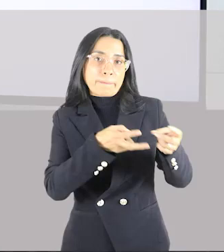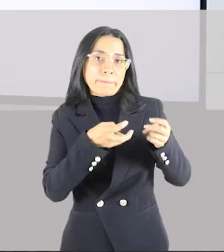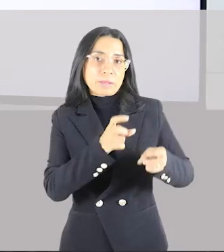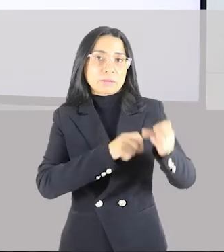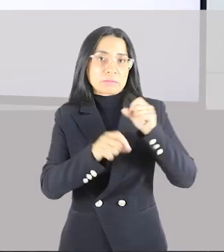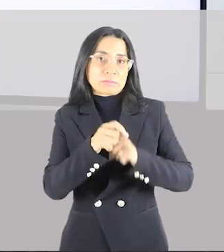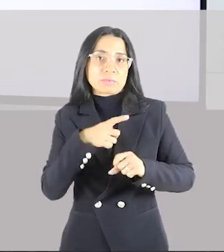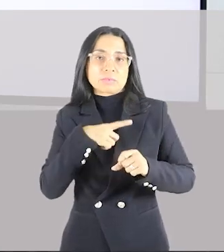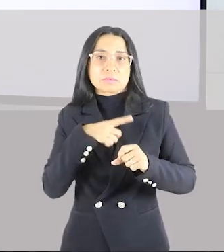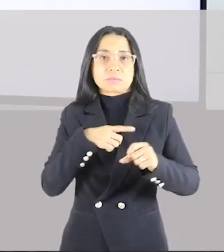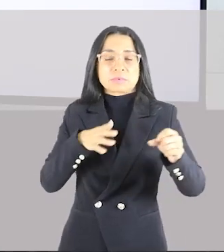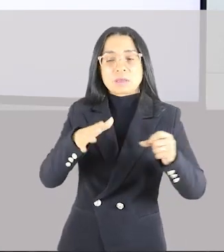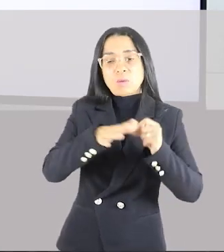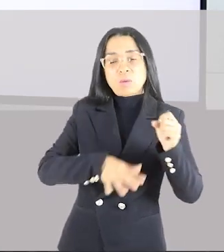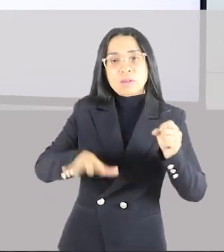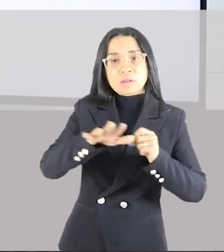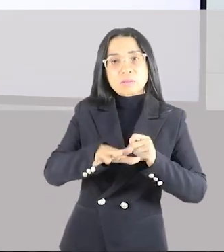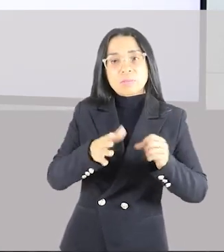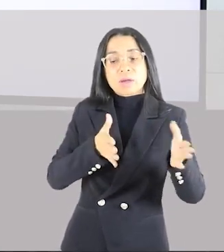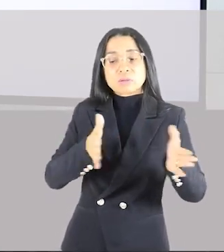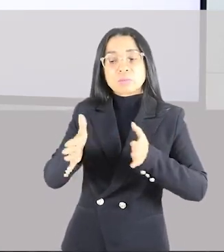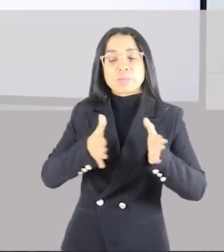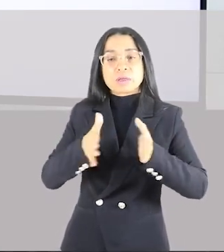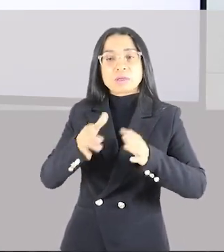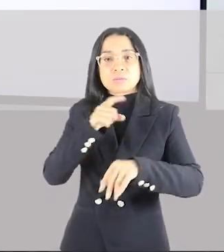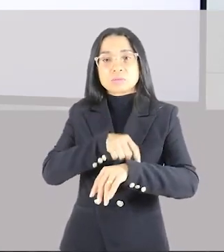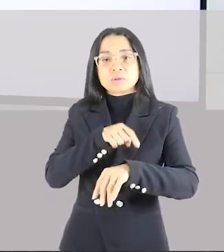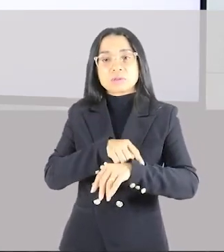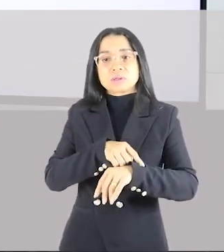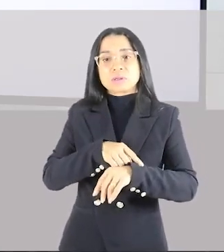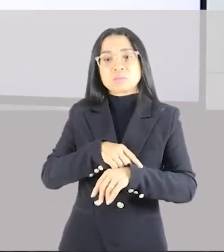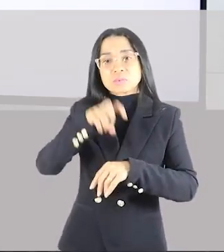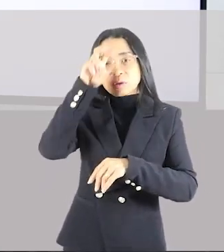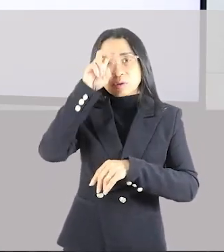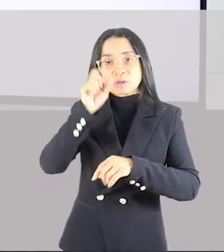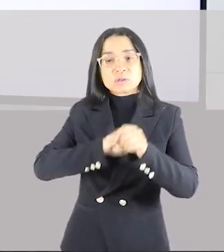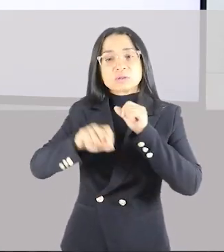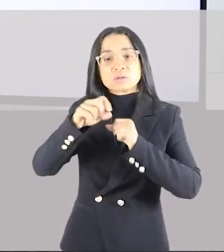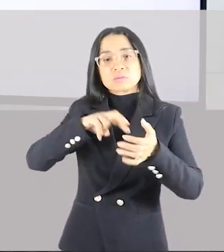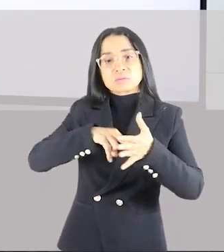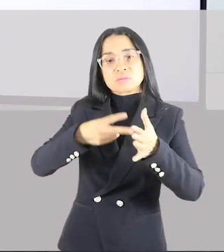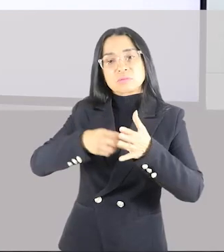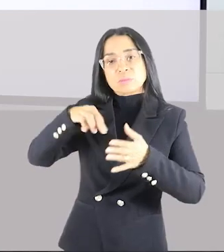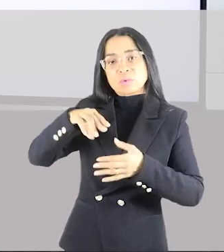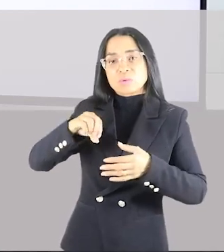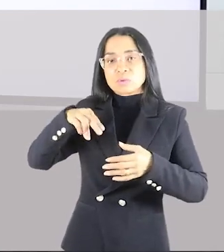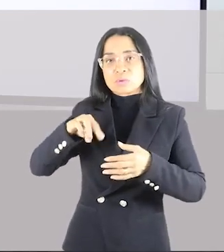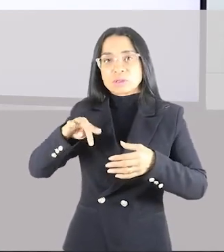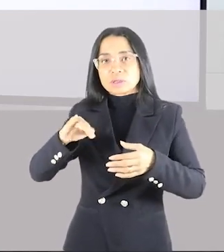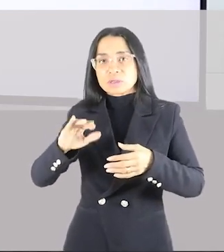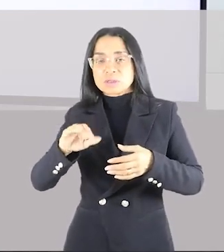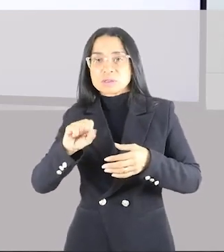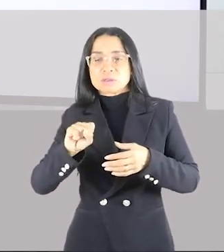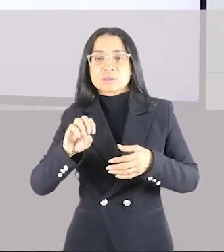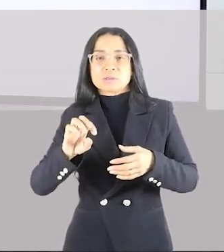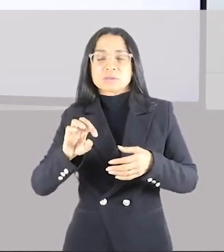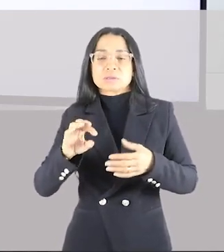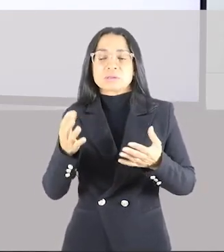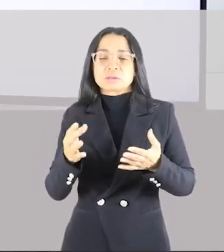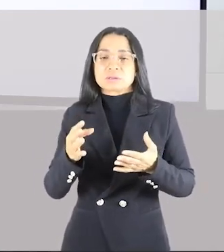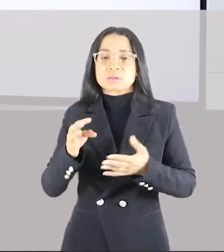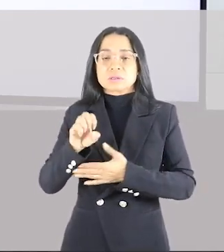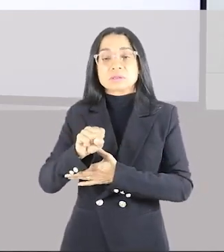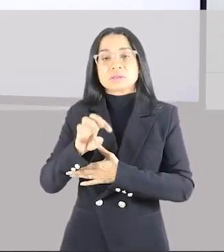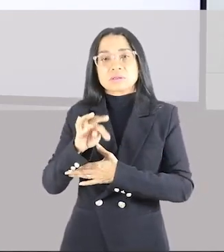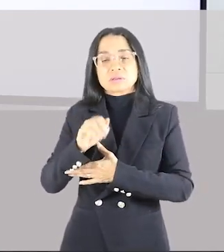um pequeno espaço temporal que o Egito Antigo ele foi monoteísta. Já foi questão até do Enem, já caiu na prova, é